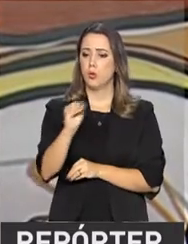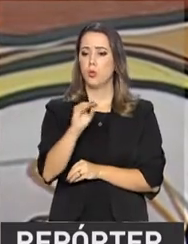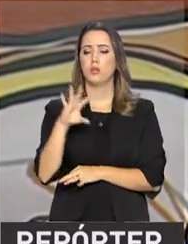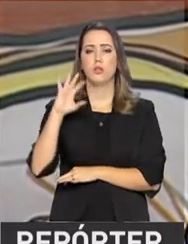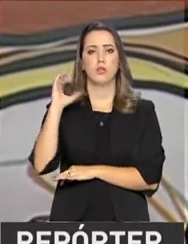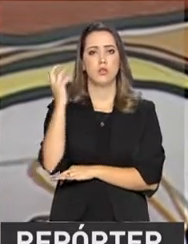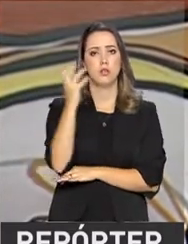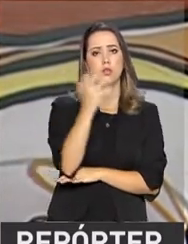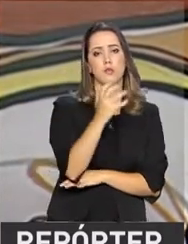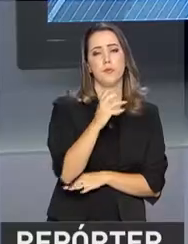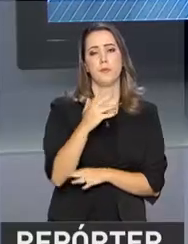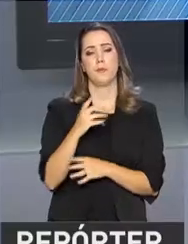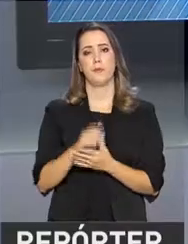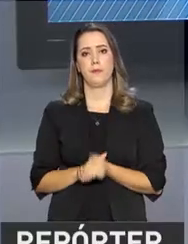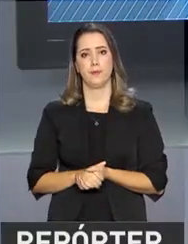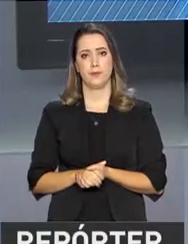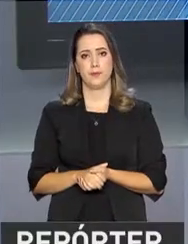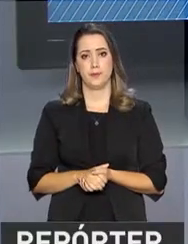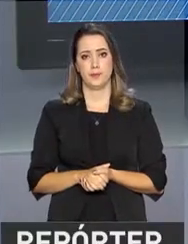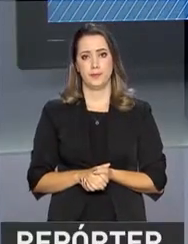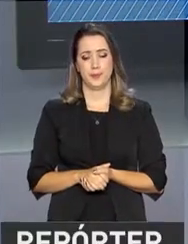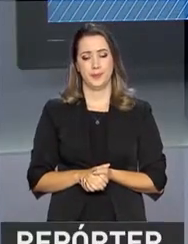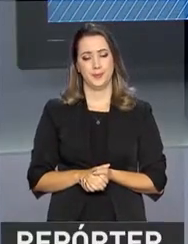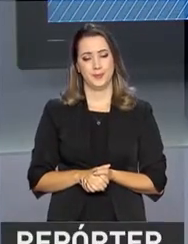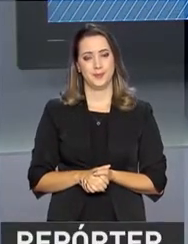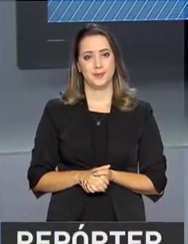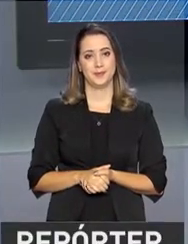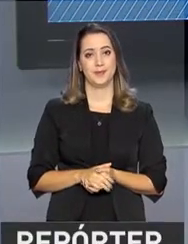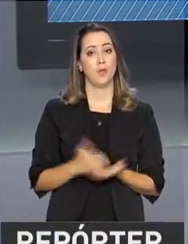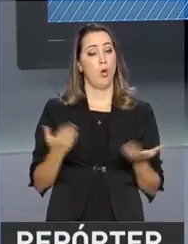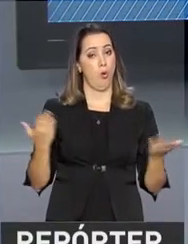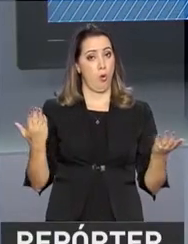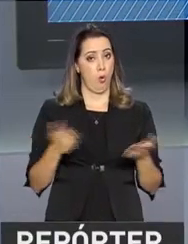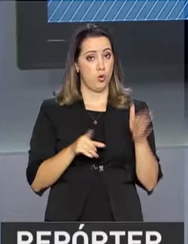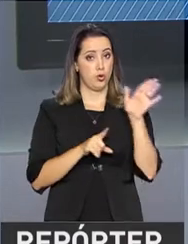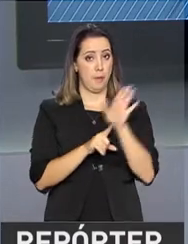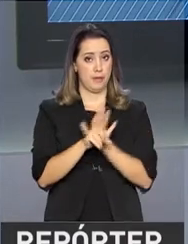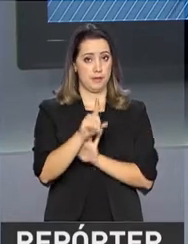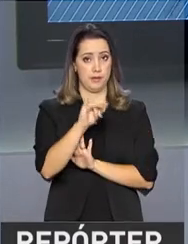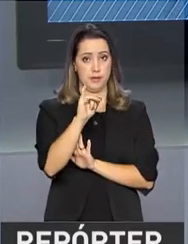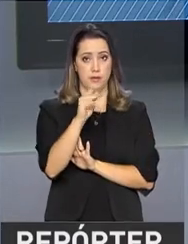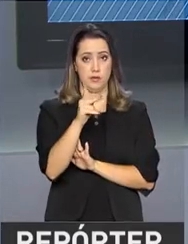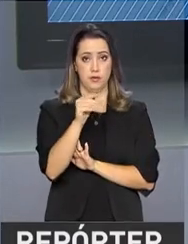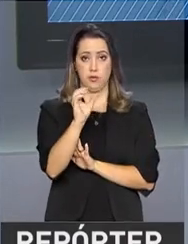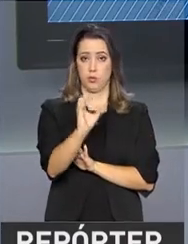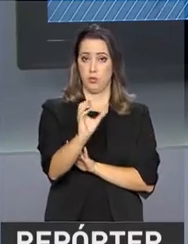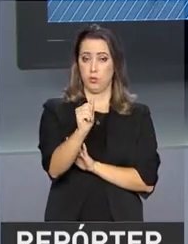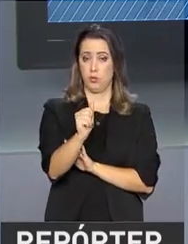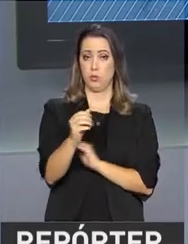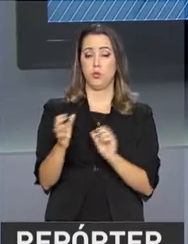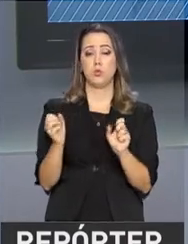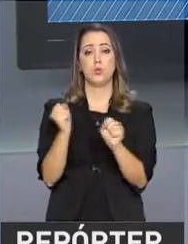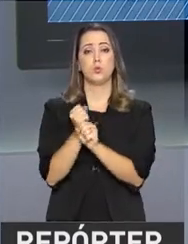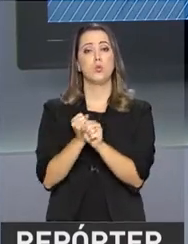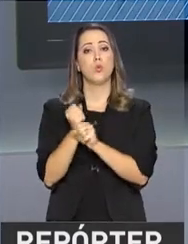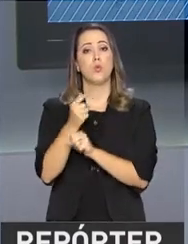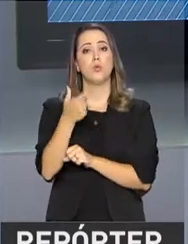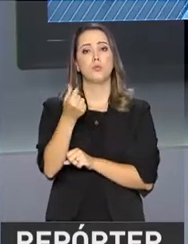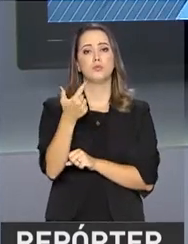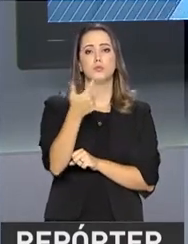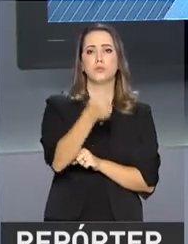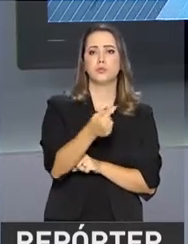desmatar o ibc é divulgou hoje que o ipc acumulado em 2017 ficou em